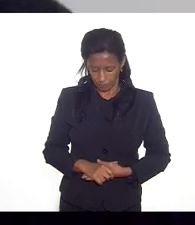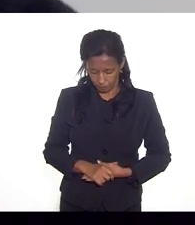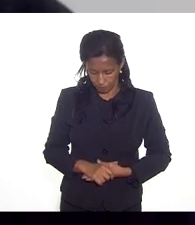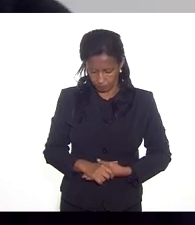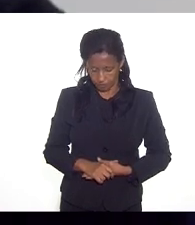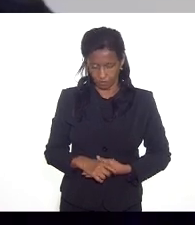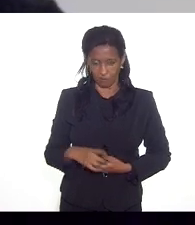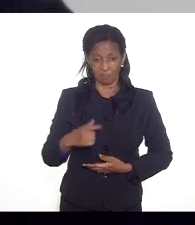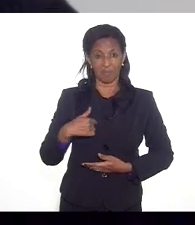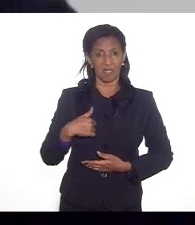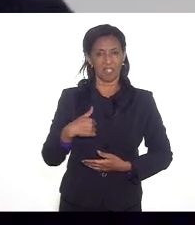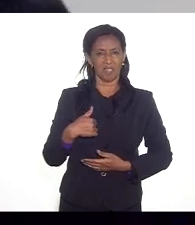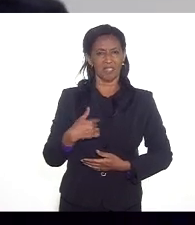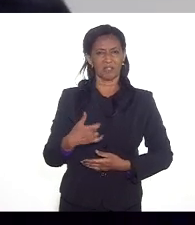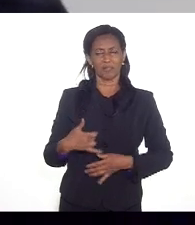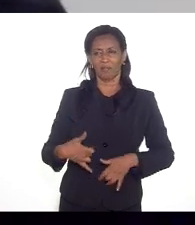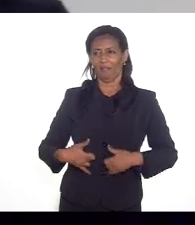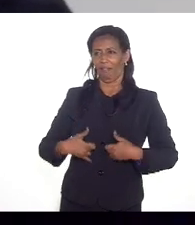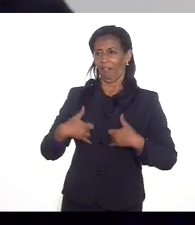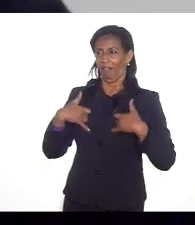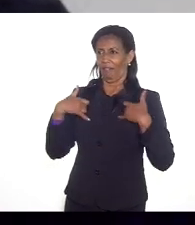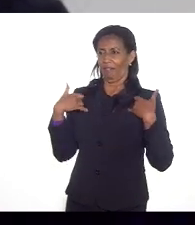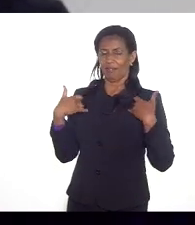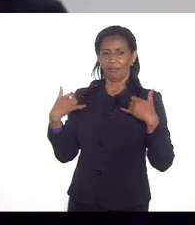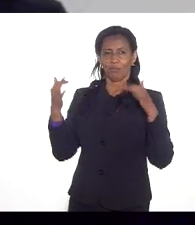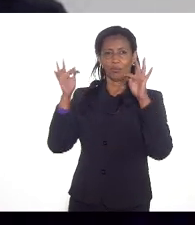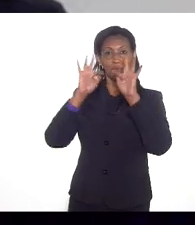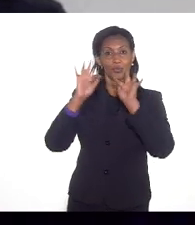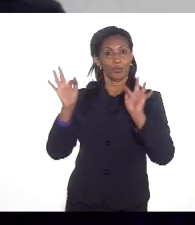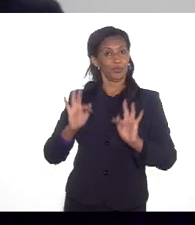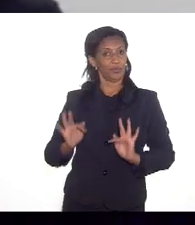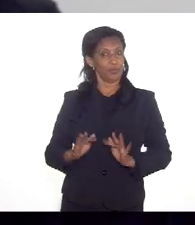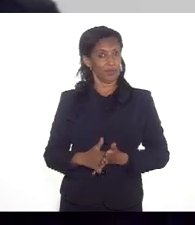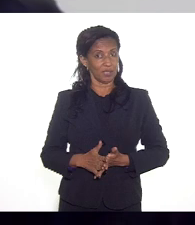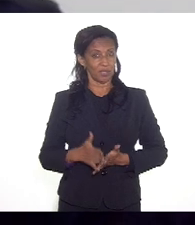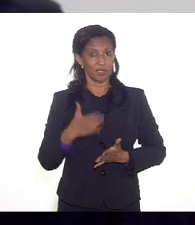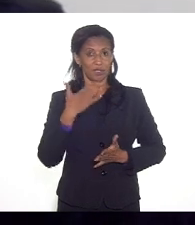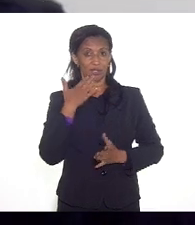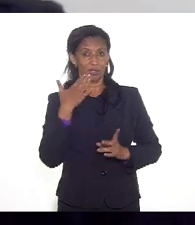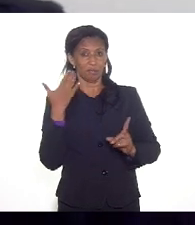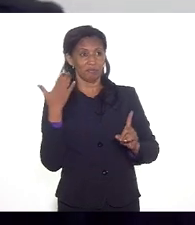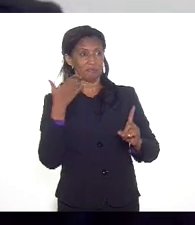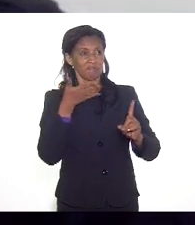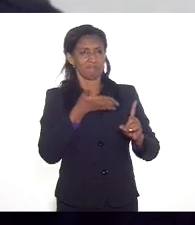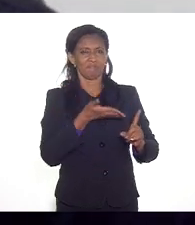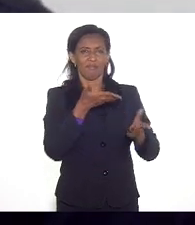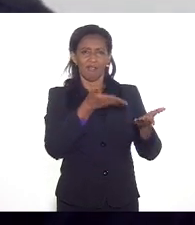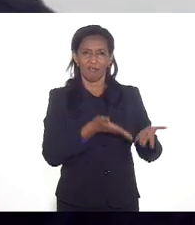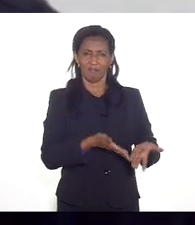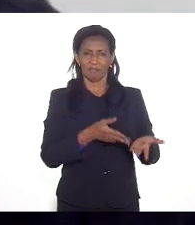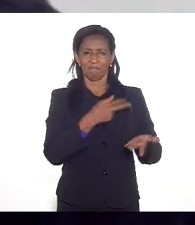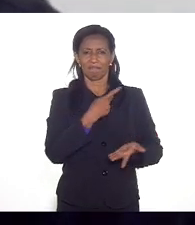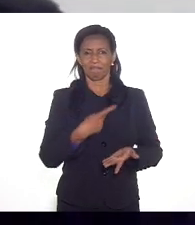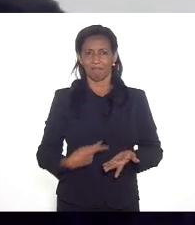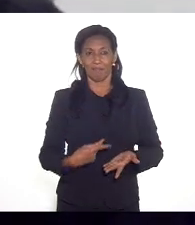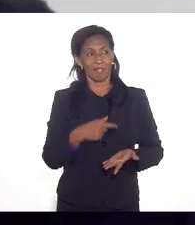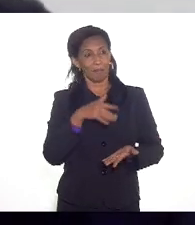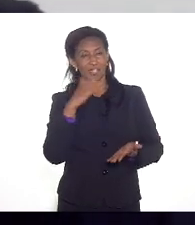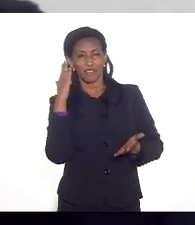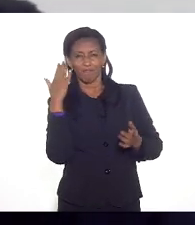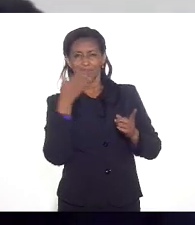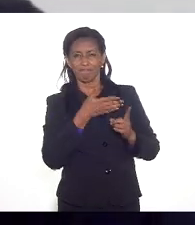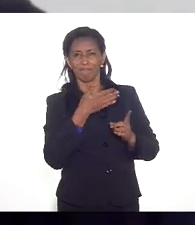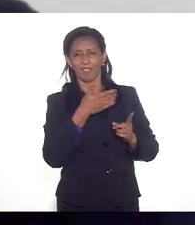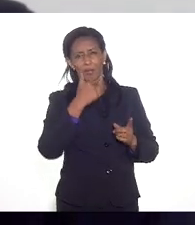Olá eu sou muito bem doso muito feliz de poder me dirigir a vossa excelência mas sobretudo nos